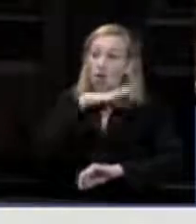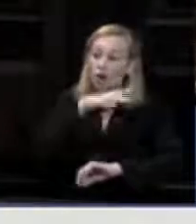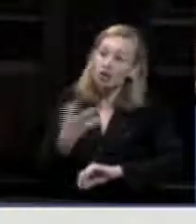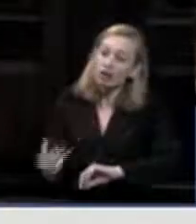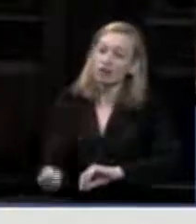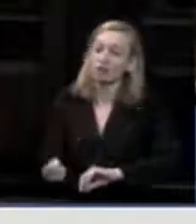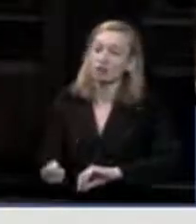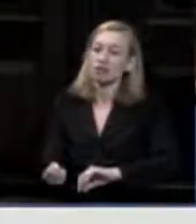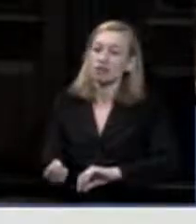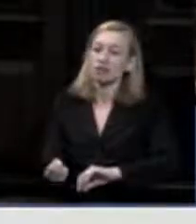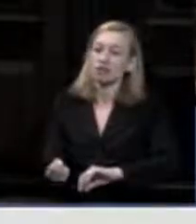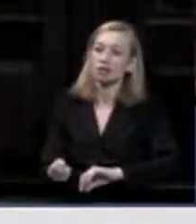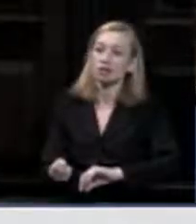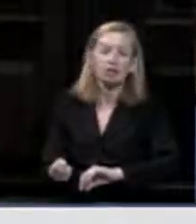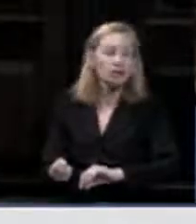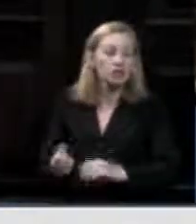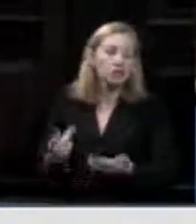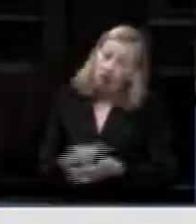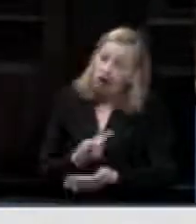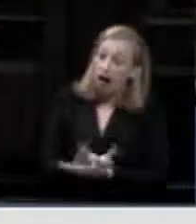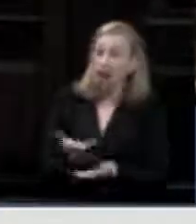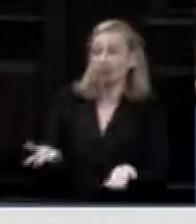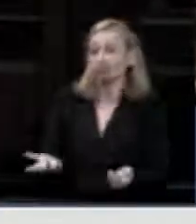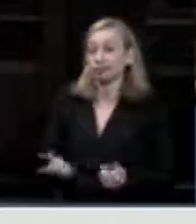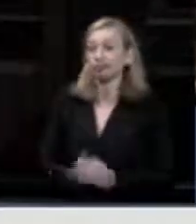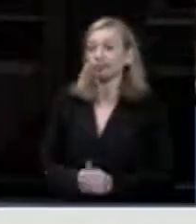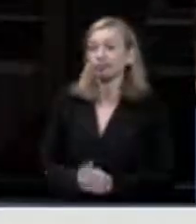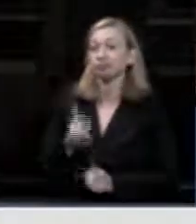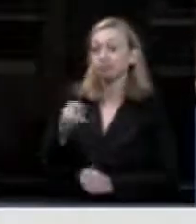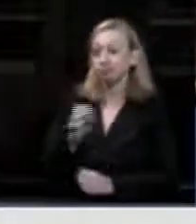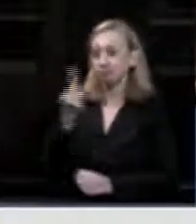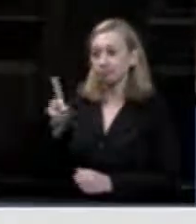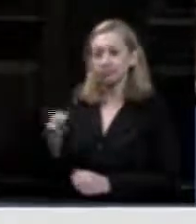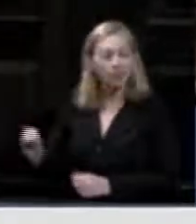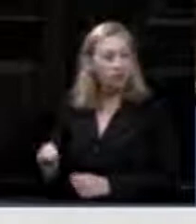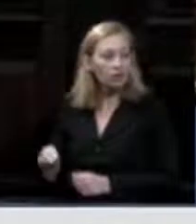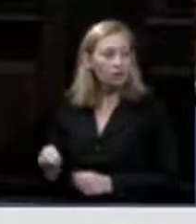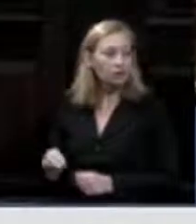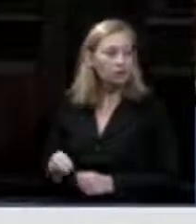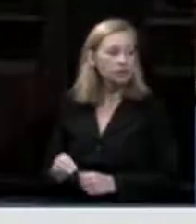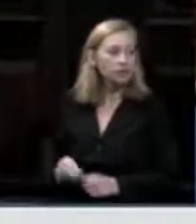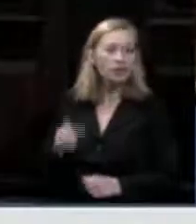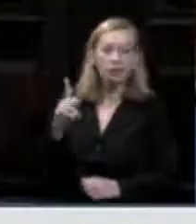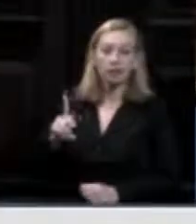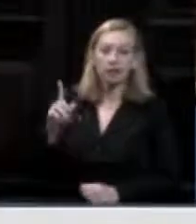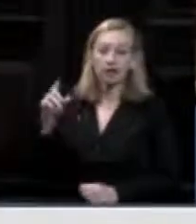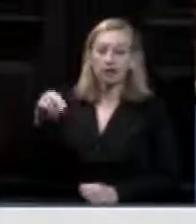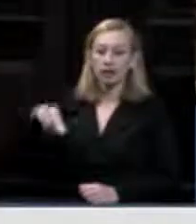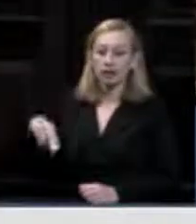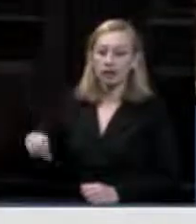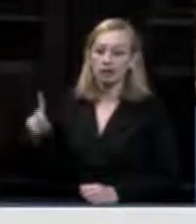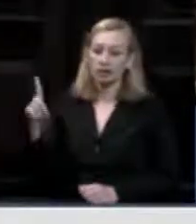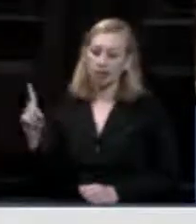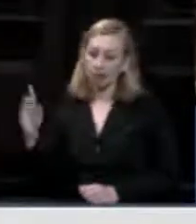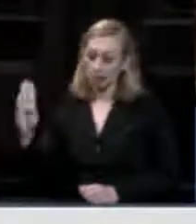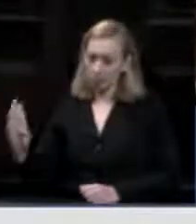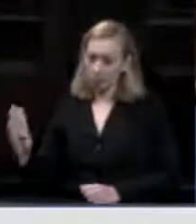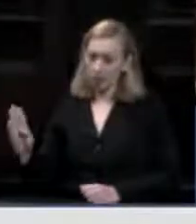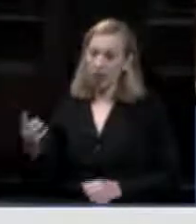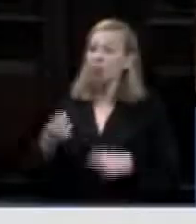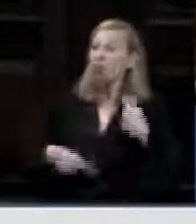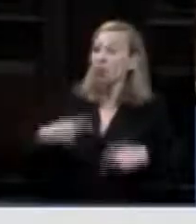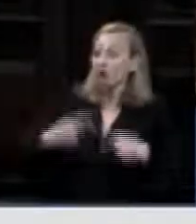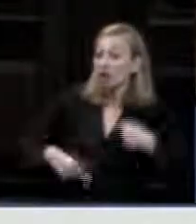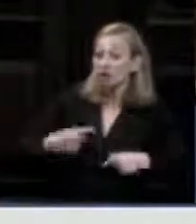tem sobrenome. É a política de Luiz Fernando Pezão, é a política do PMDB, é a política que não